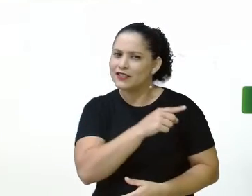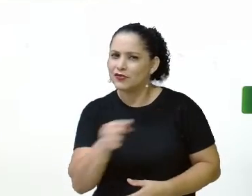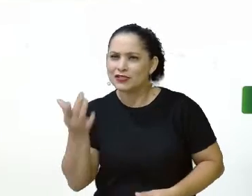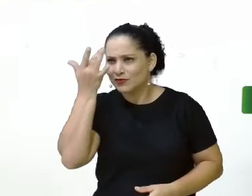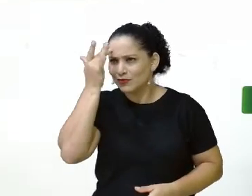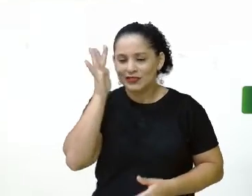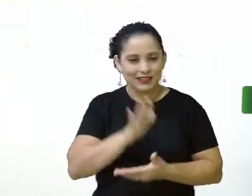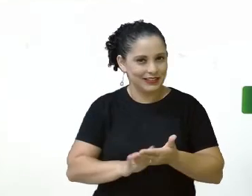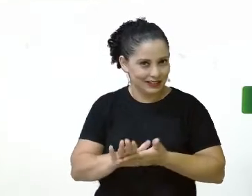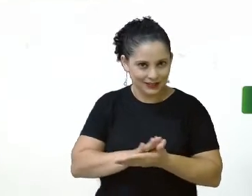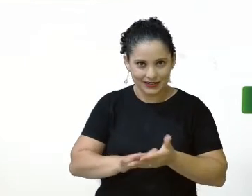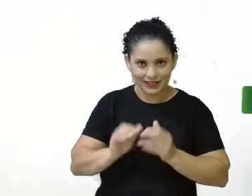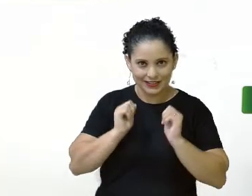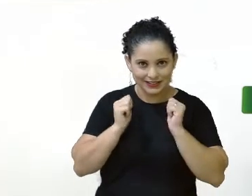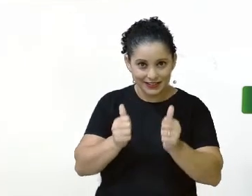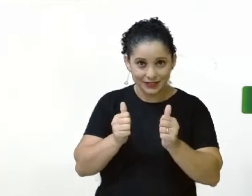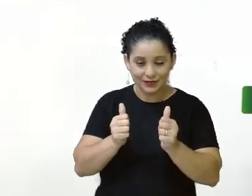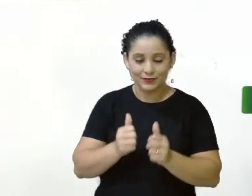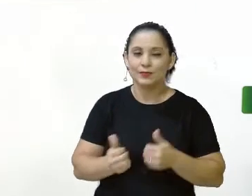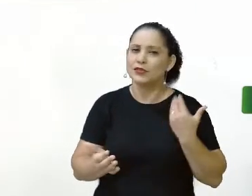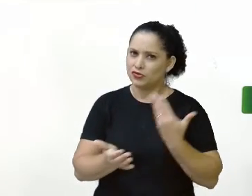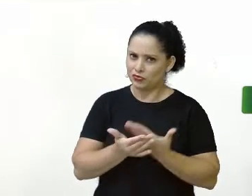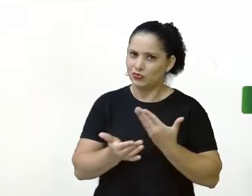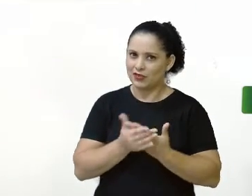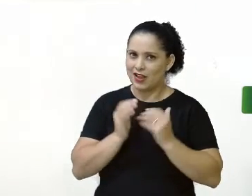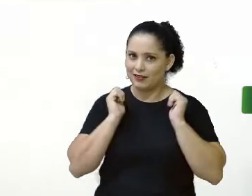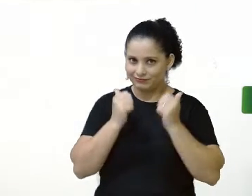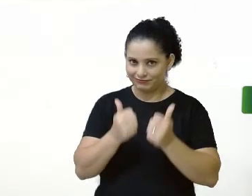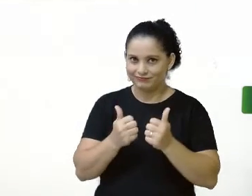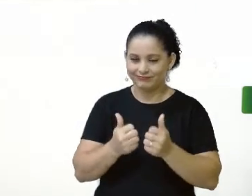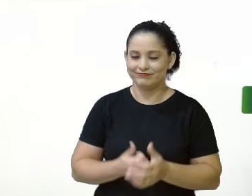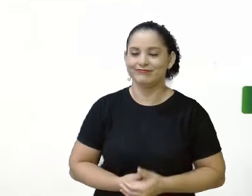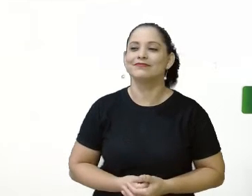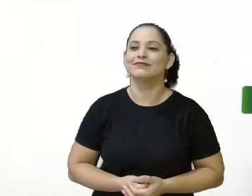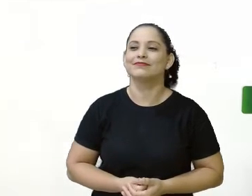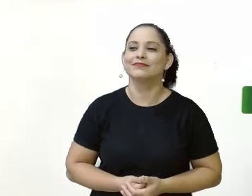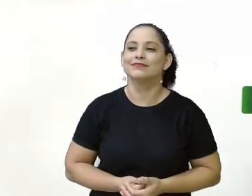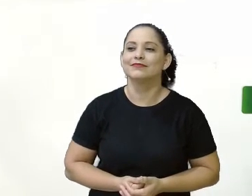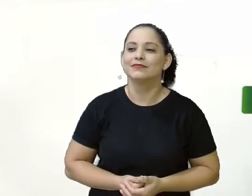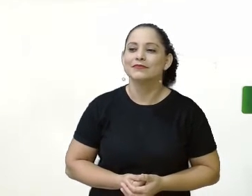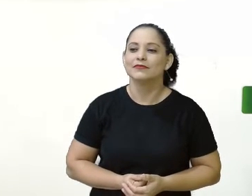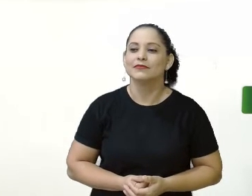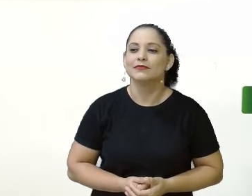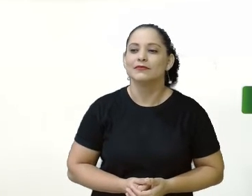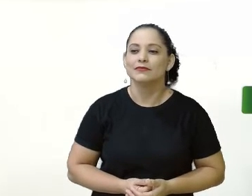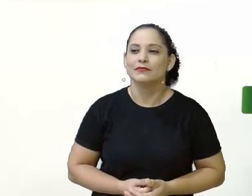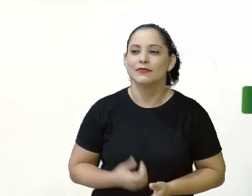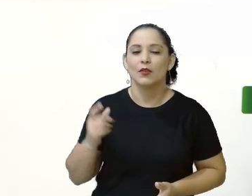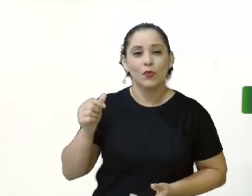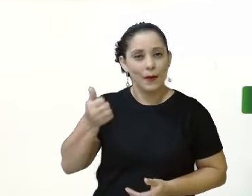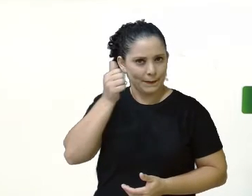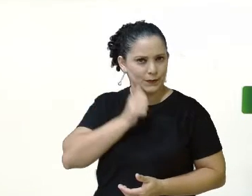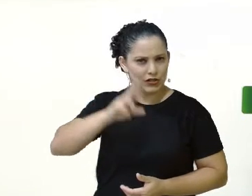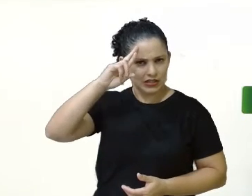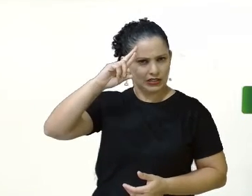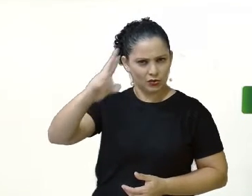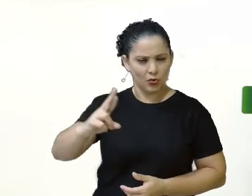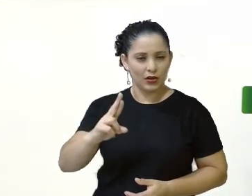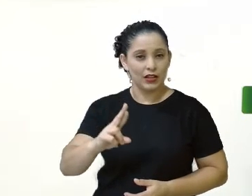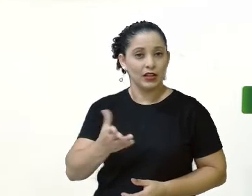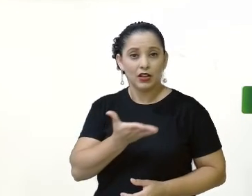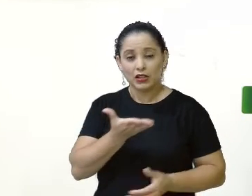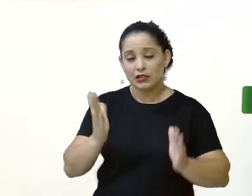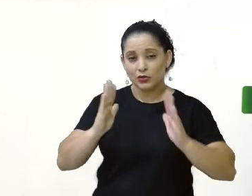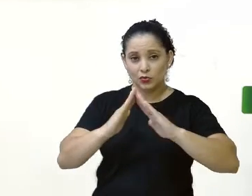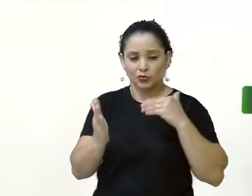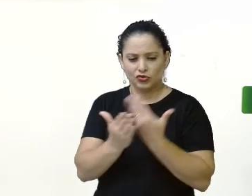Tenha paciência. Mas estuda também, tá? Me ajuda. A diretora de uma escola irá dividir